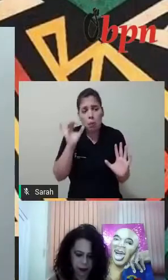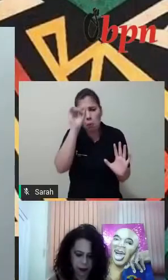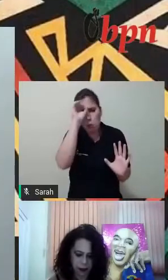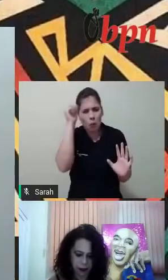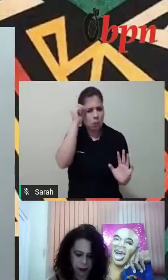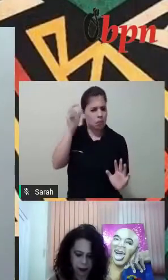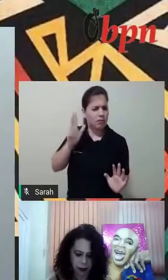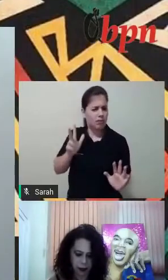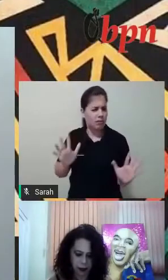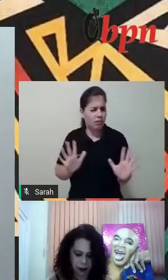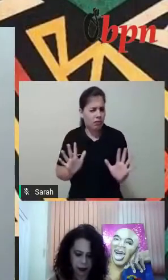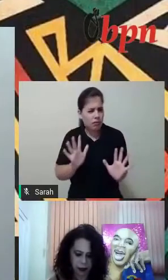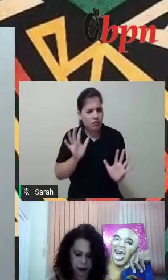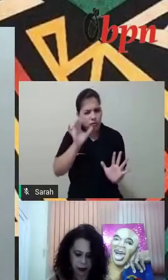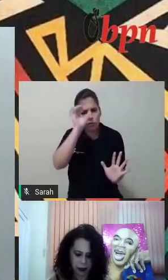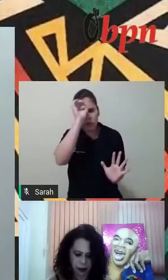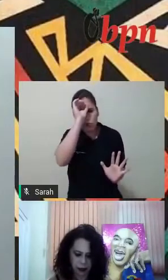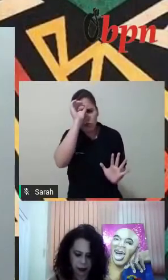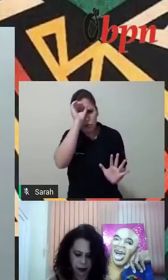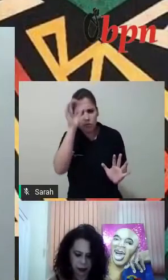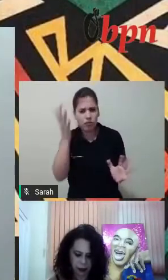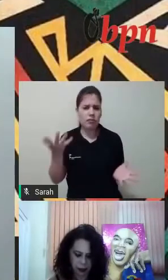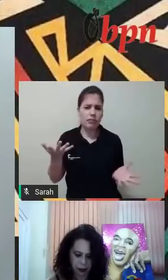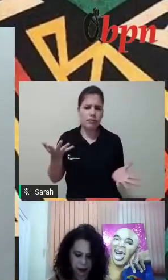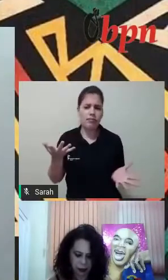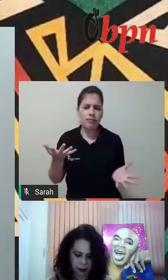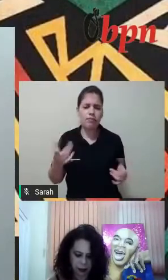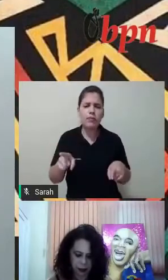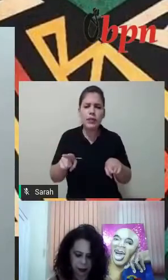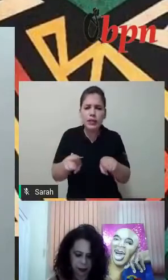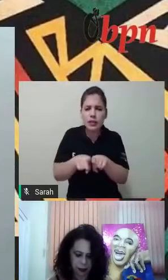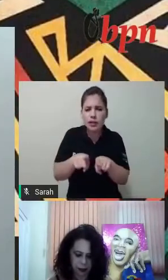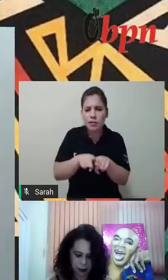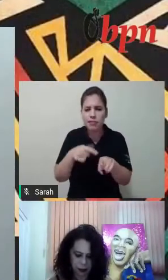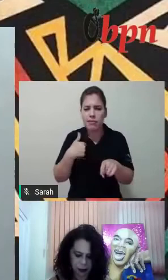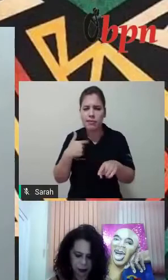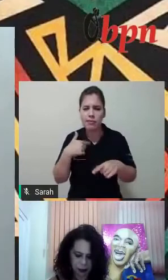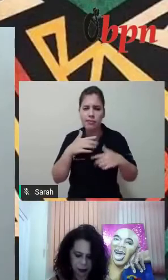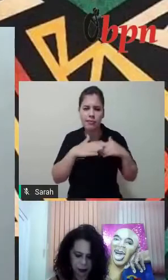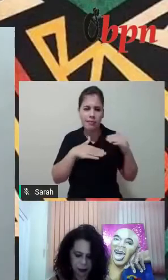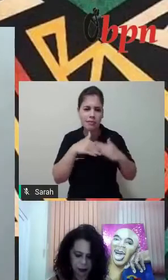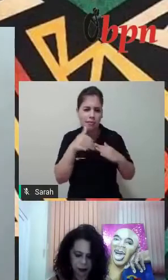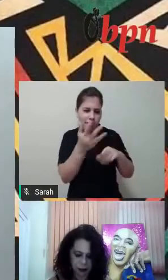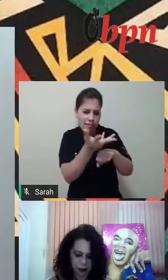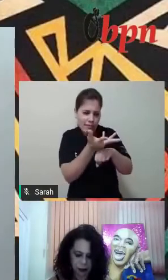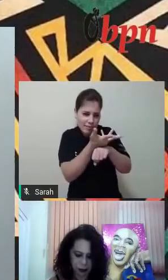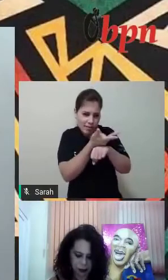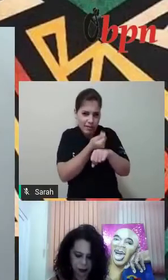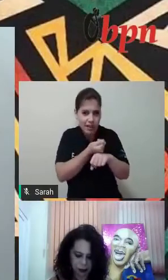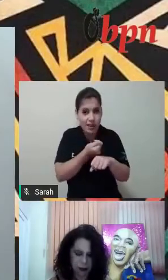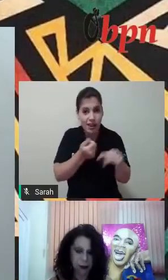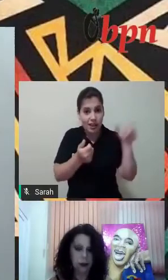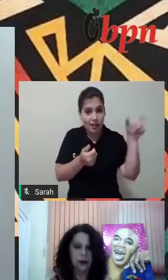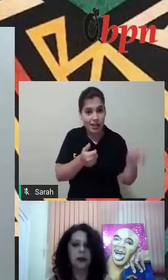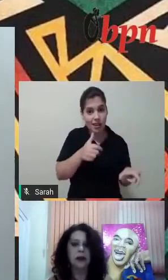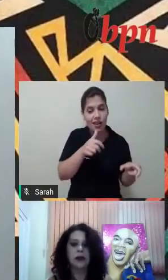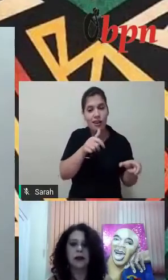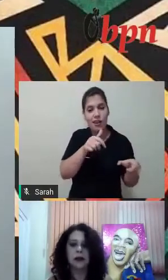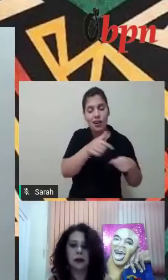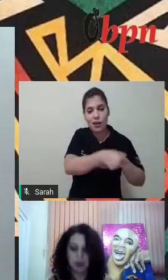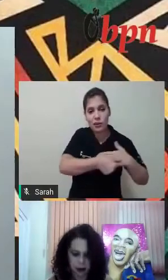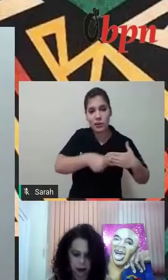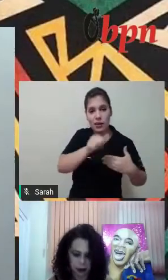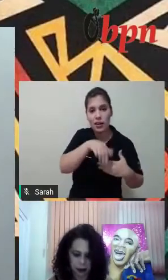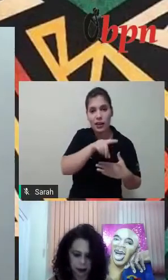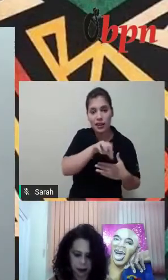sedução, eu vou pensar muito também em Muniz Sodré, quando ele vai dizer que a cultura negra é uma cultura de sedução, é uma cultura